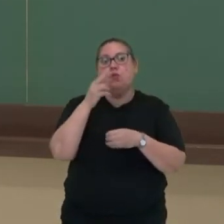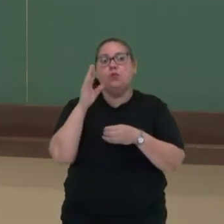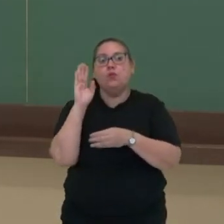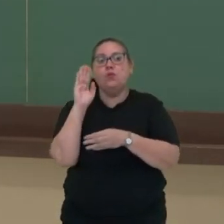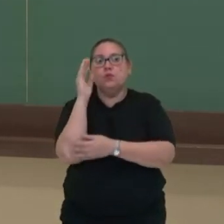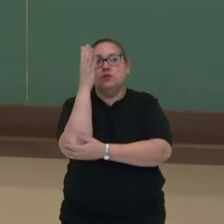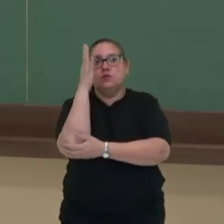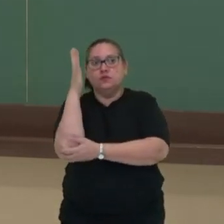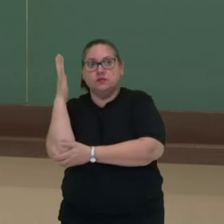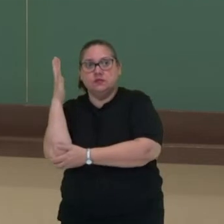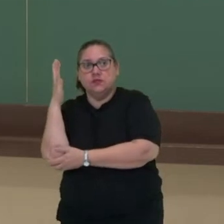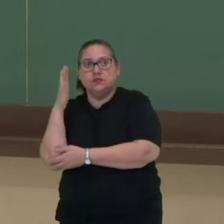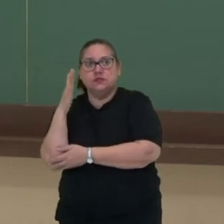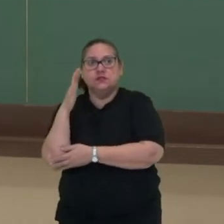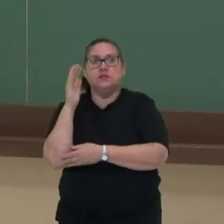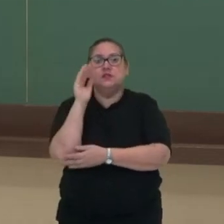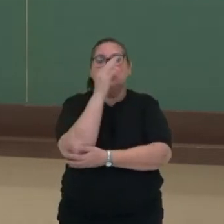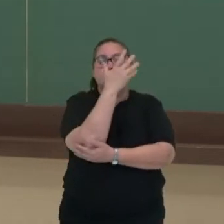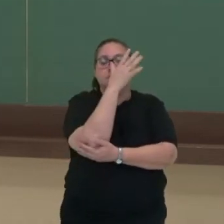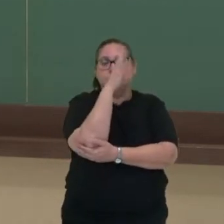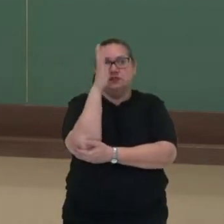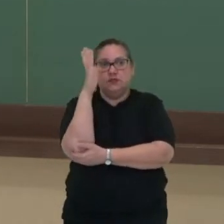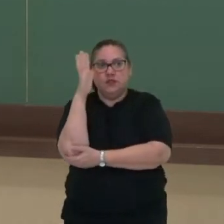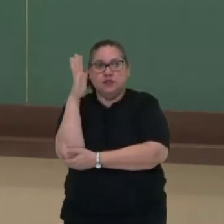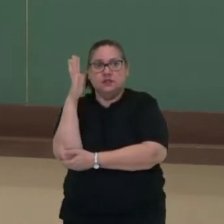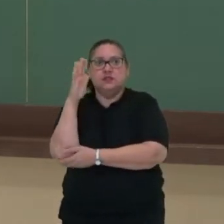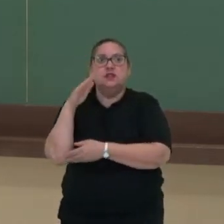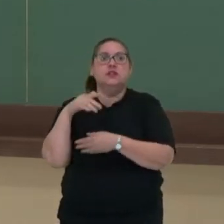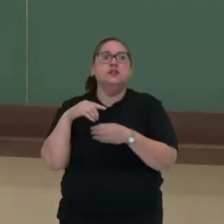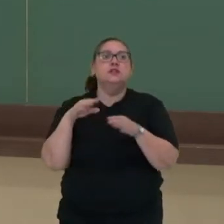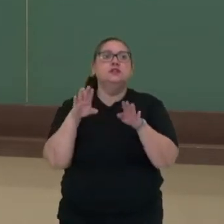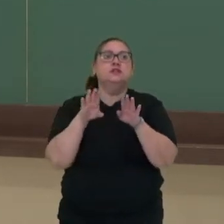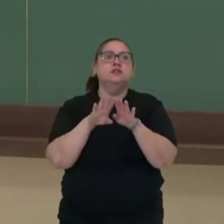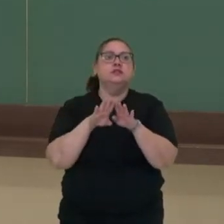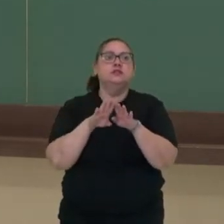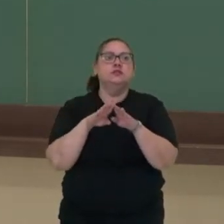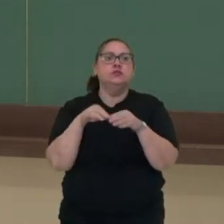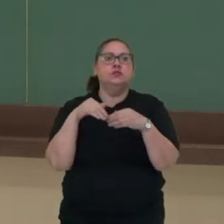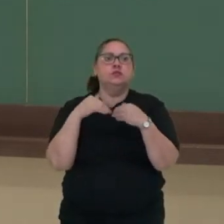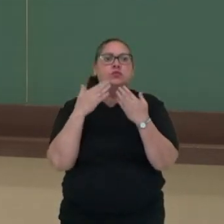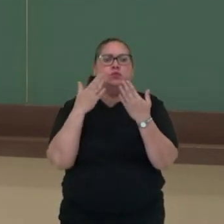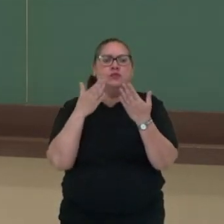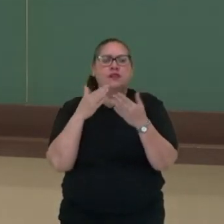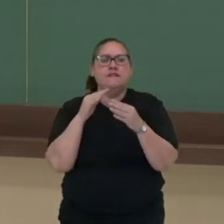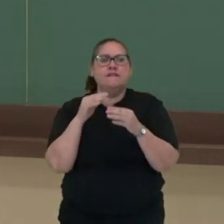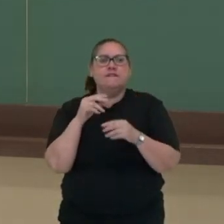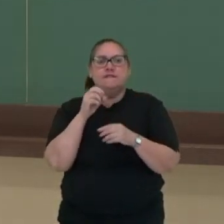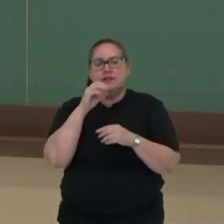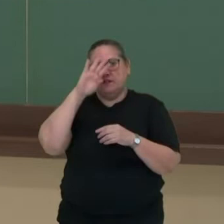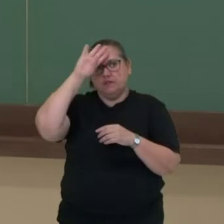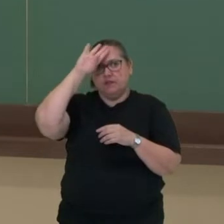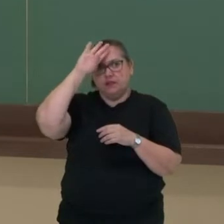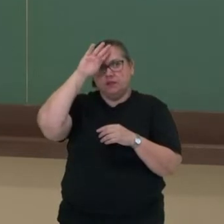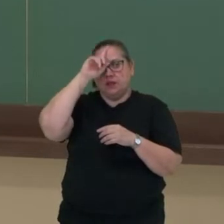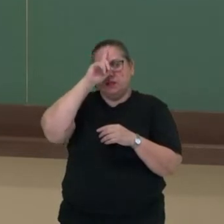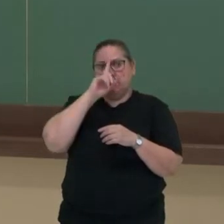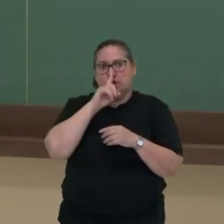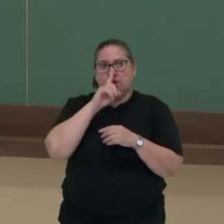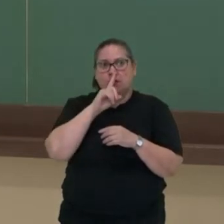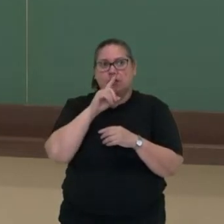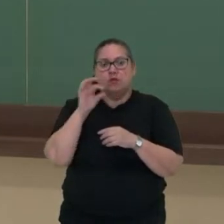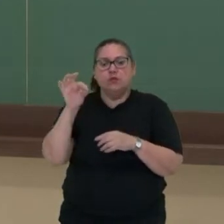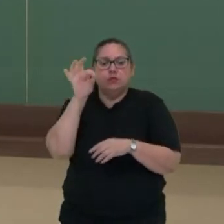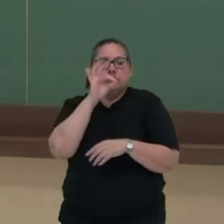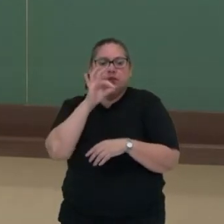O ciclo silvestre em áreas florestais, então o vetor da febre amarela é principalmente o